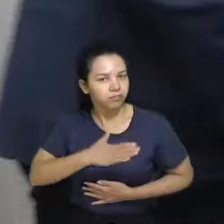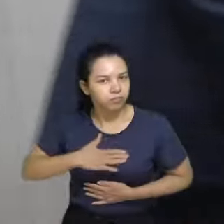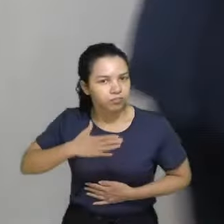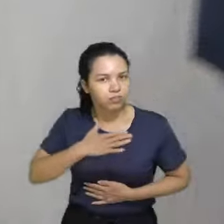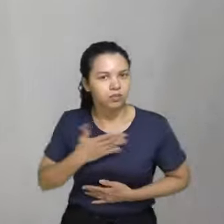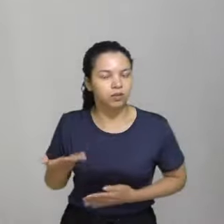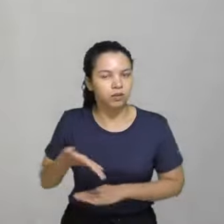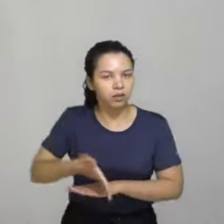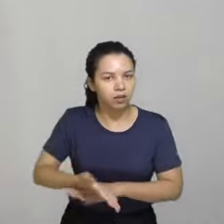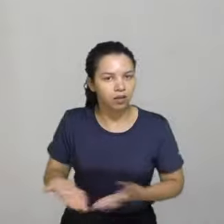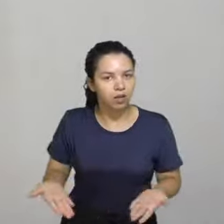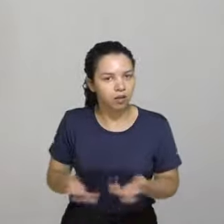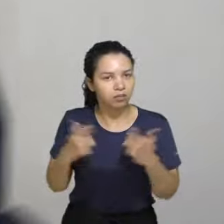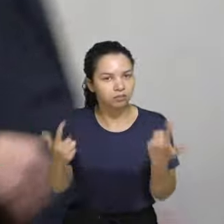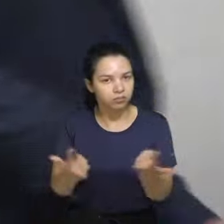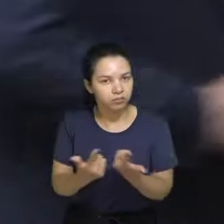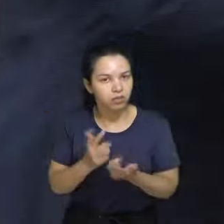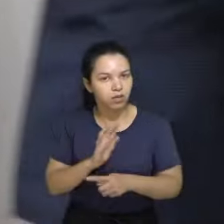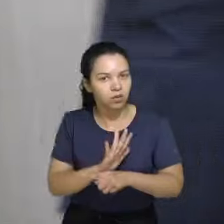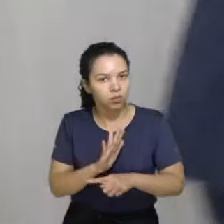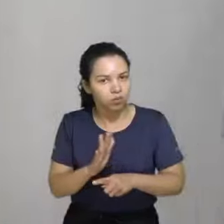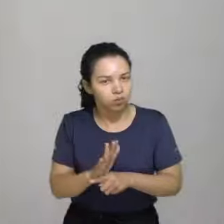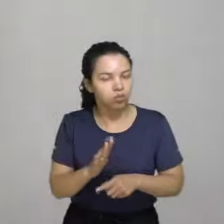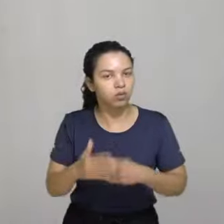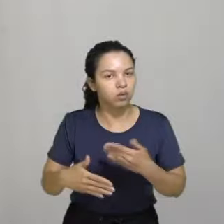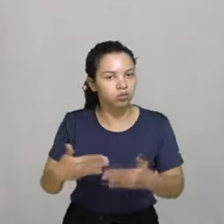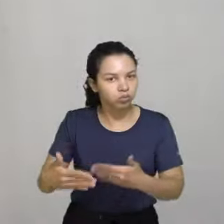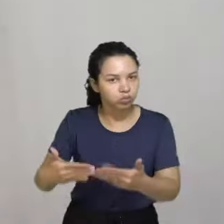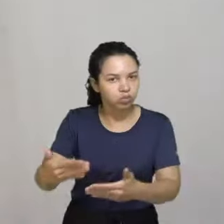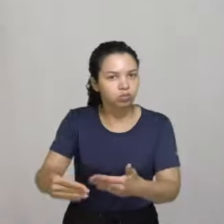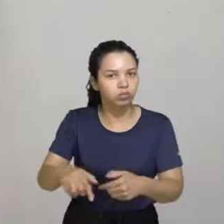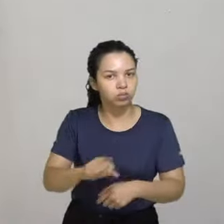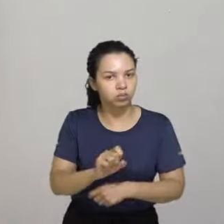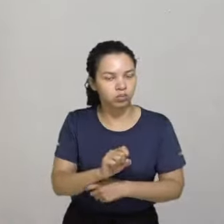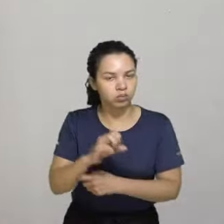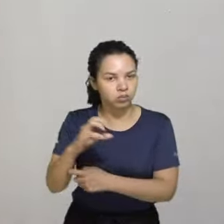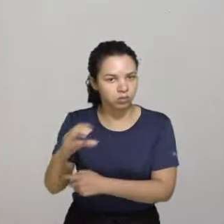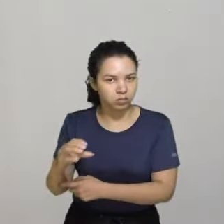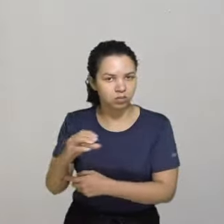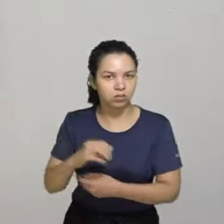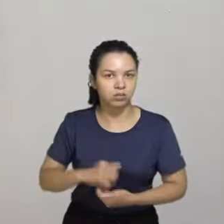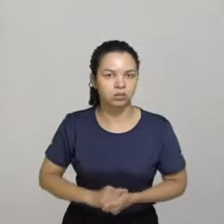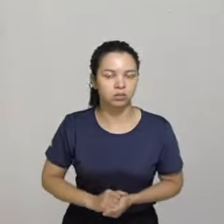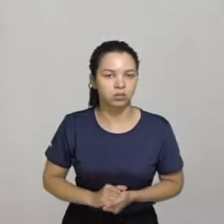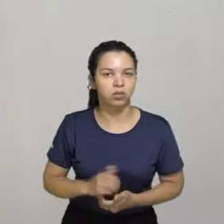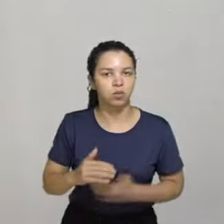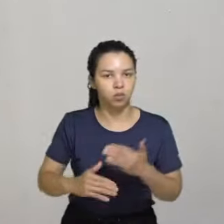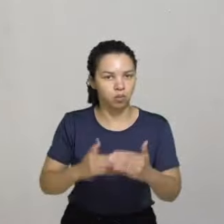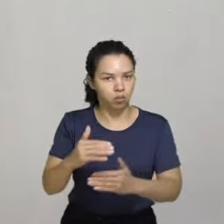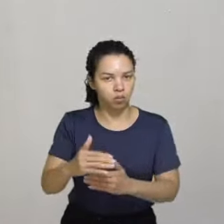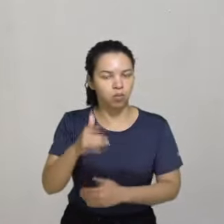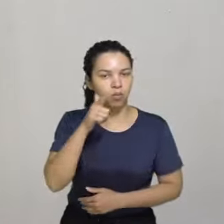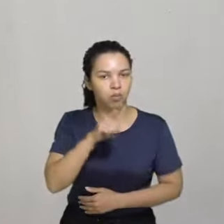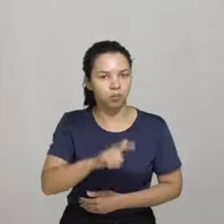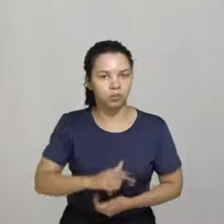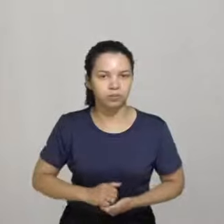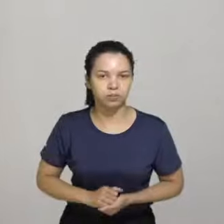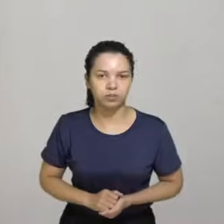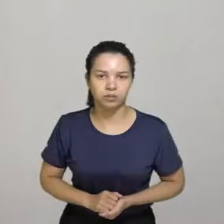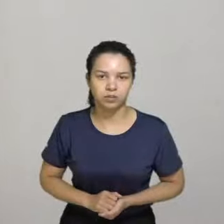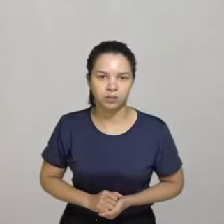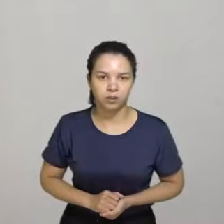nessa casa, ajudando e conduzindo Santa Catarina para o rumo do crescimento. E a